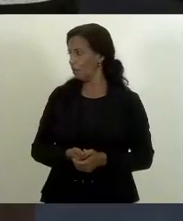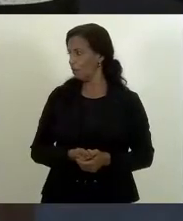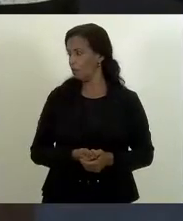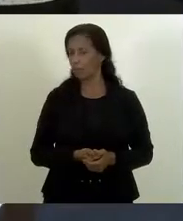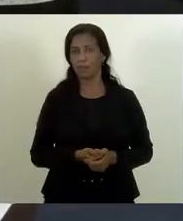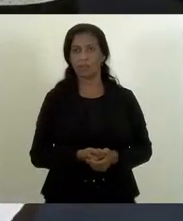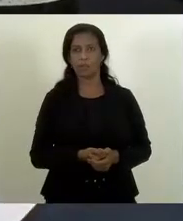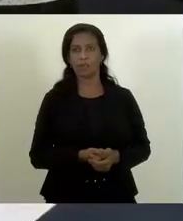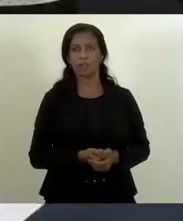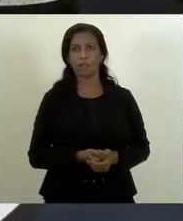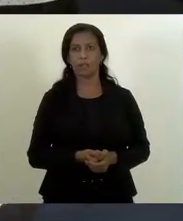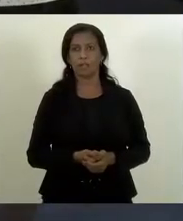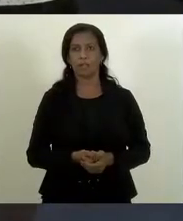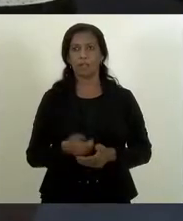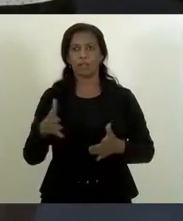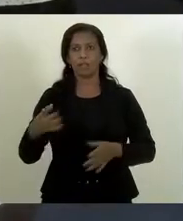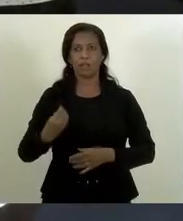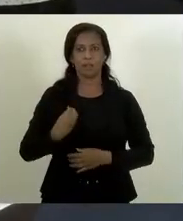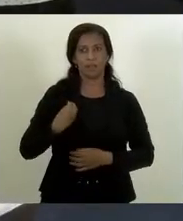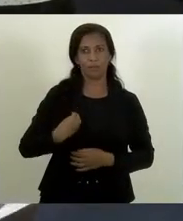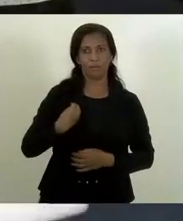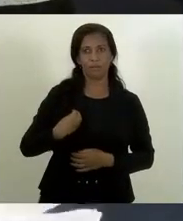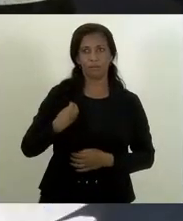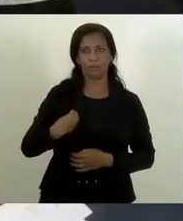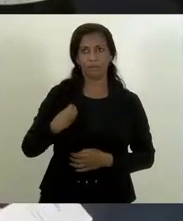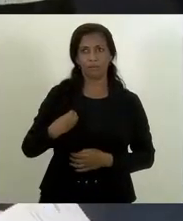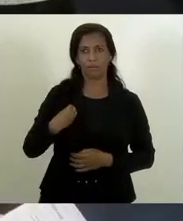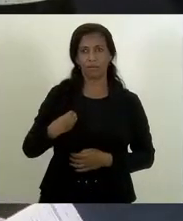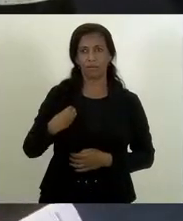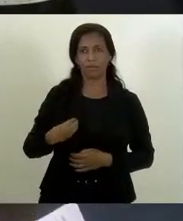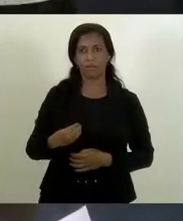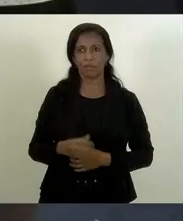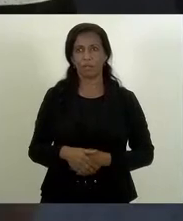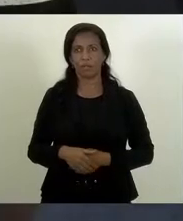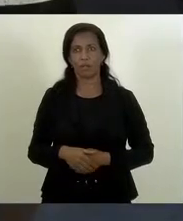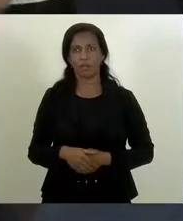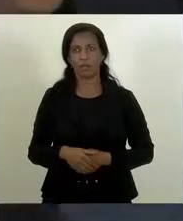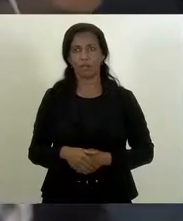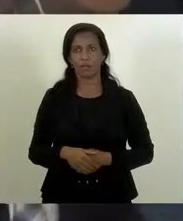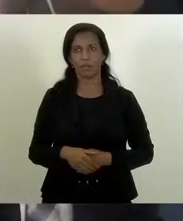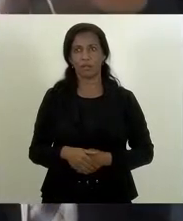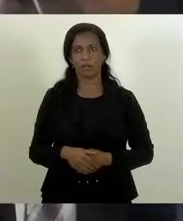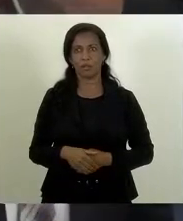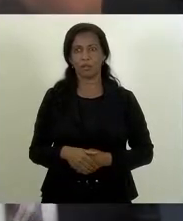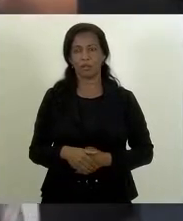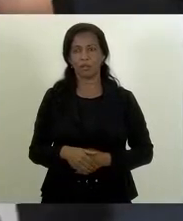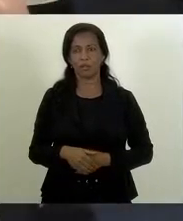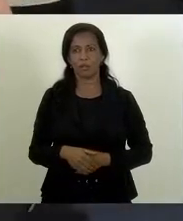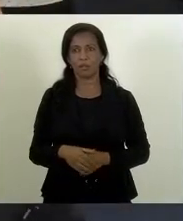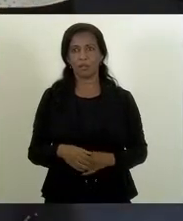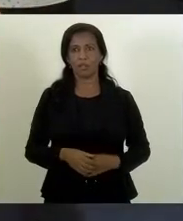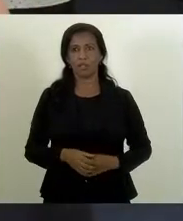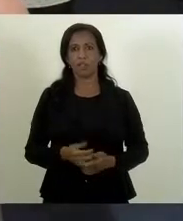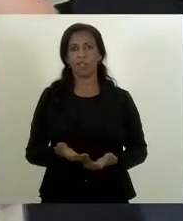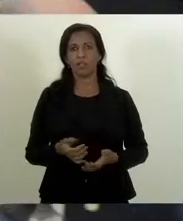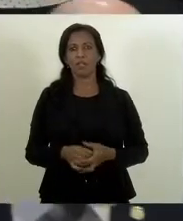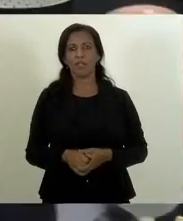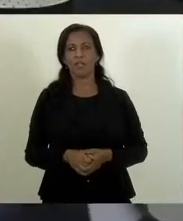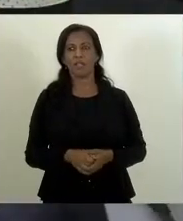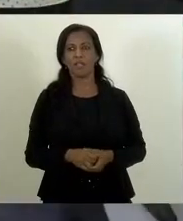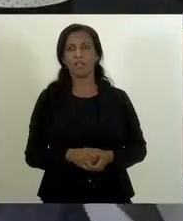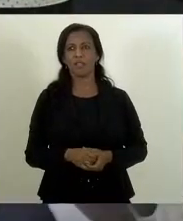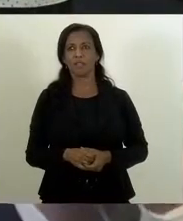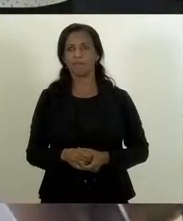das rezadeiras na vida das cidades, principalmente das cidades do interior, né?